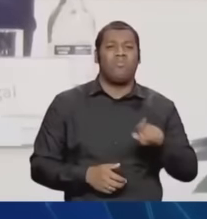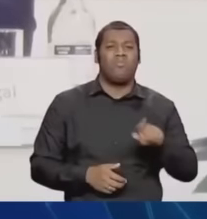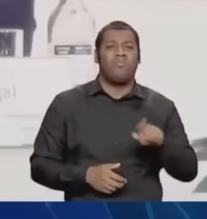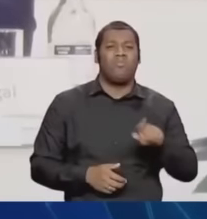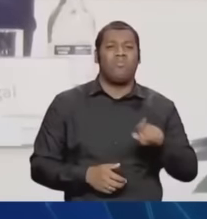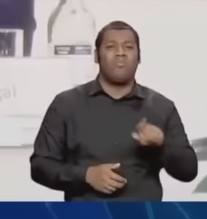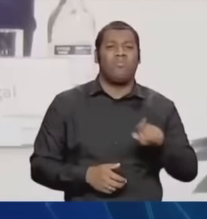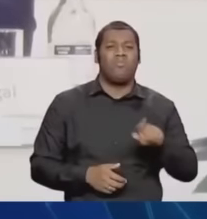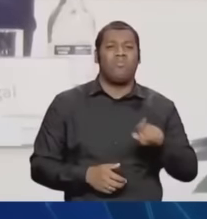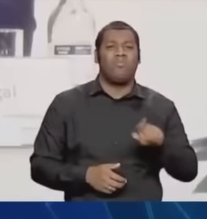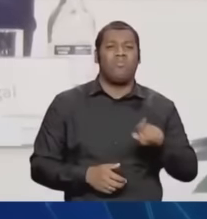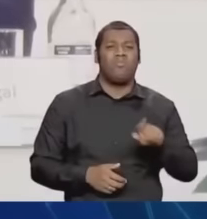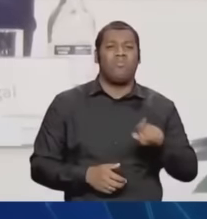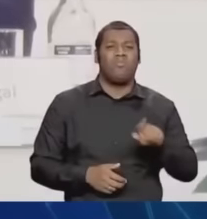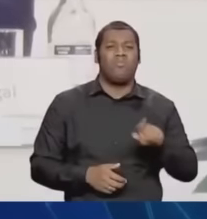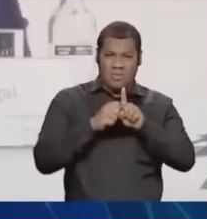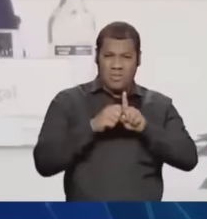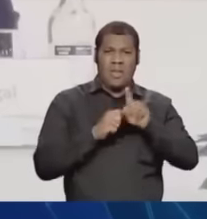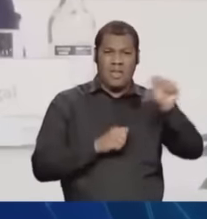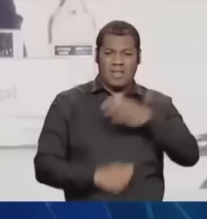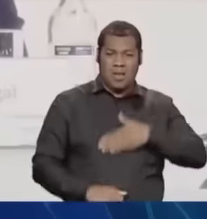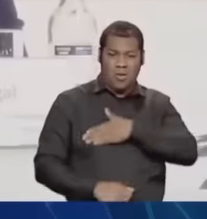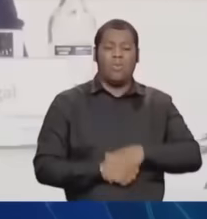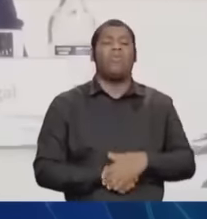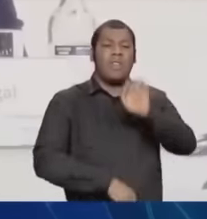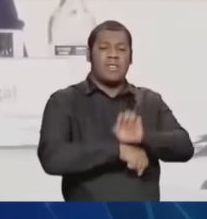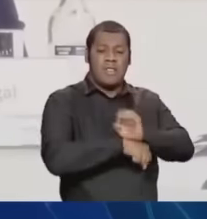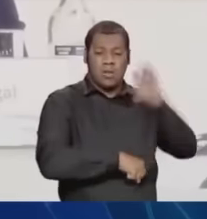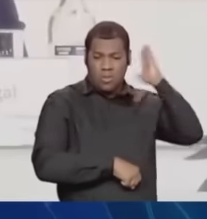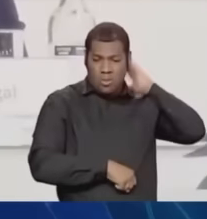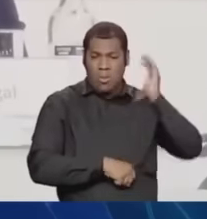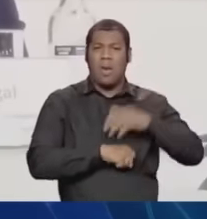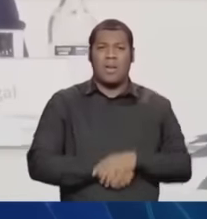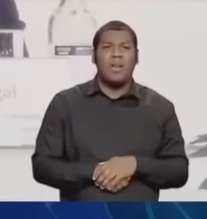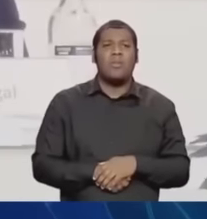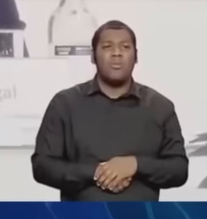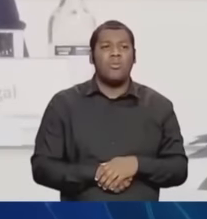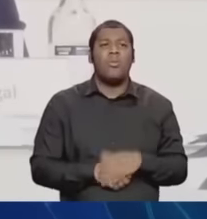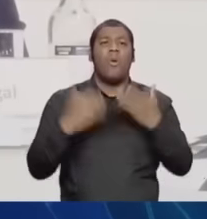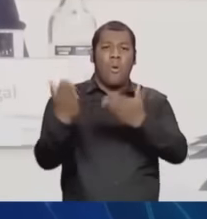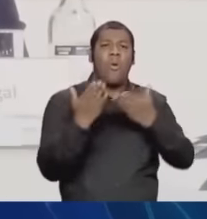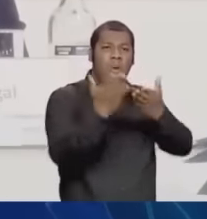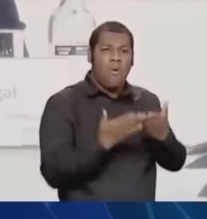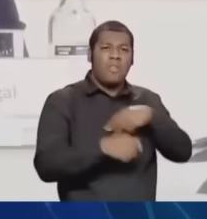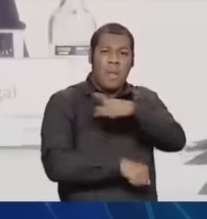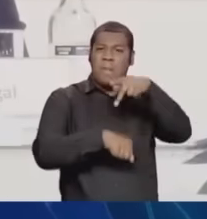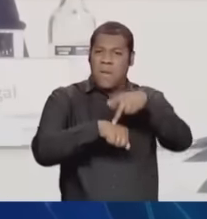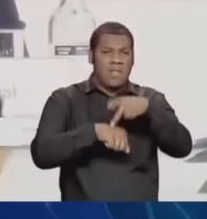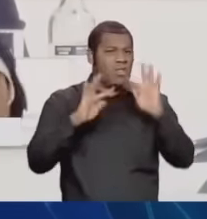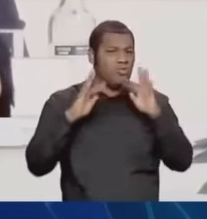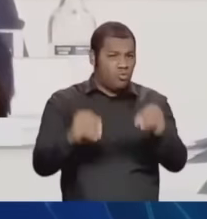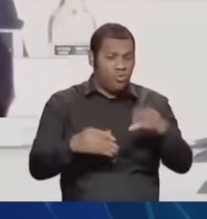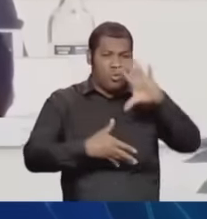dia 12 de agosto, um grande encontro no estado do Pará, com todos os presidentes da América do Sul, que